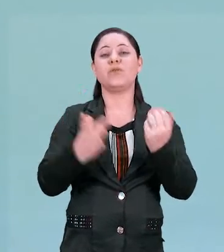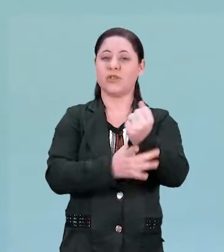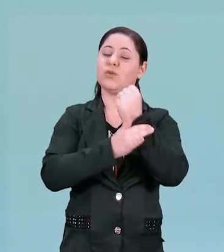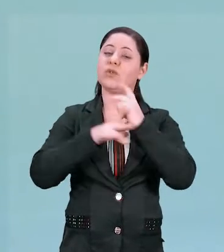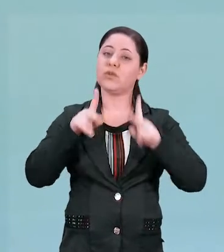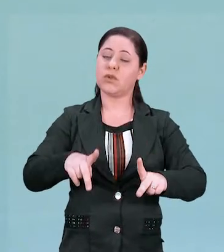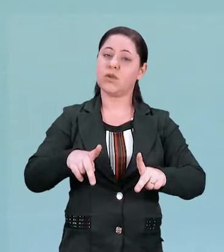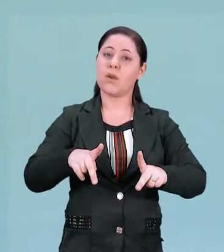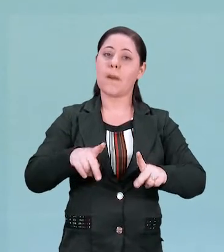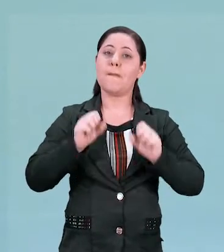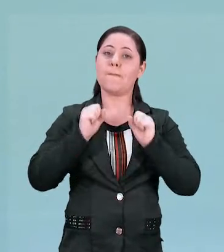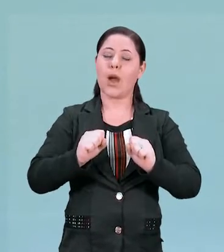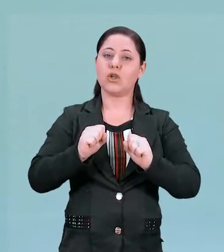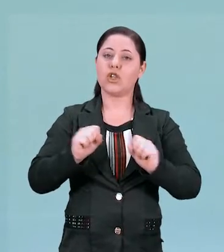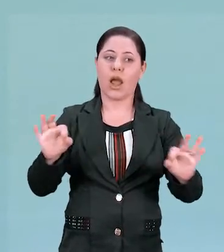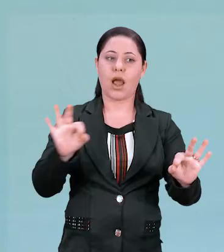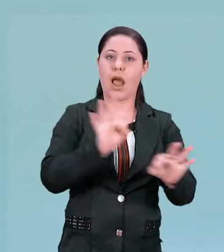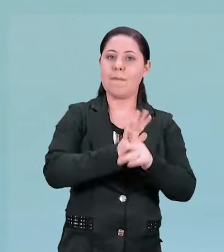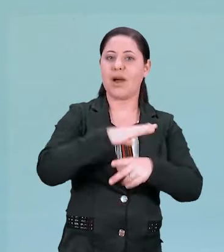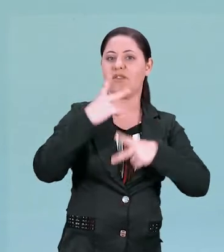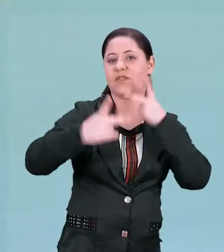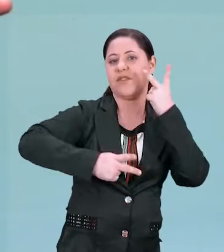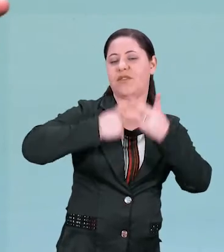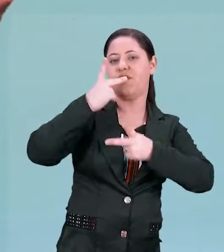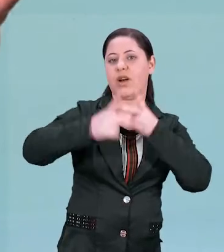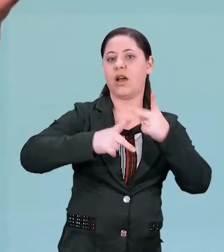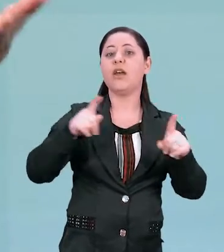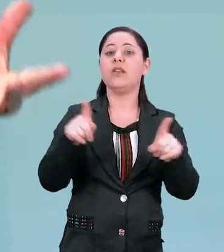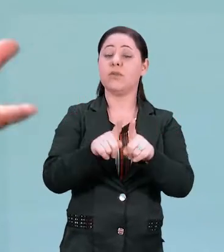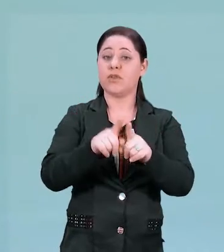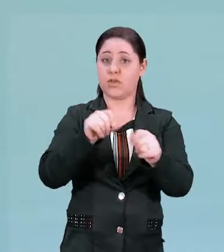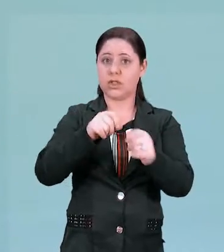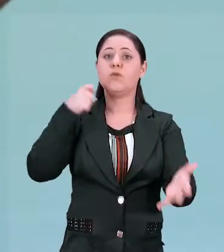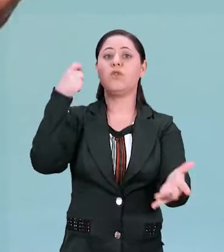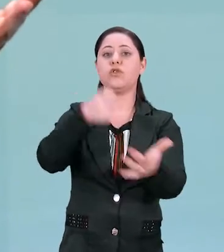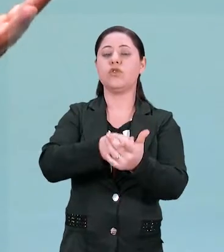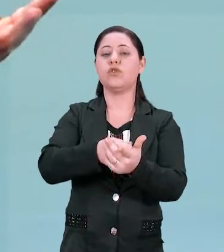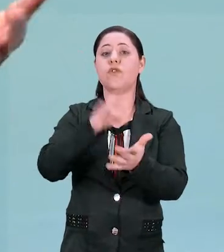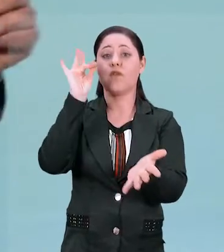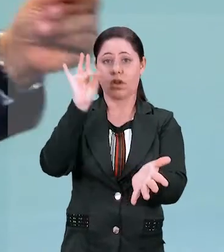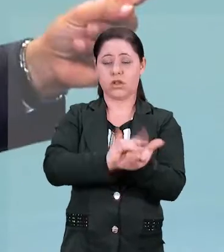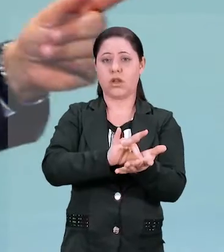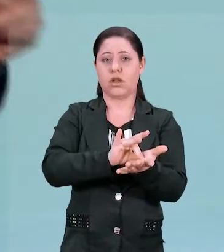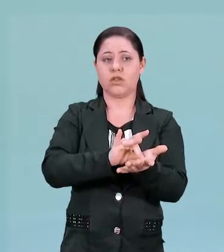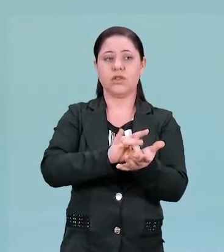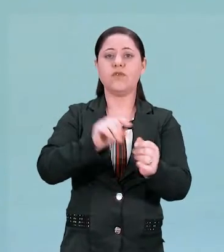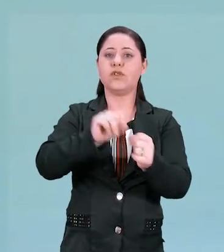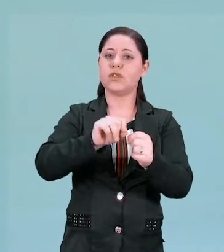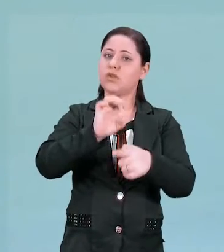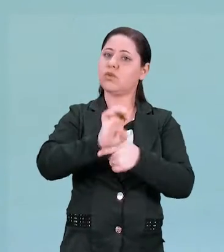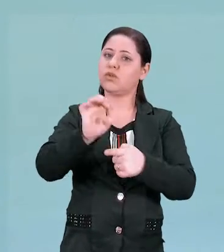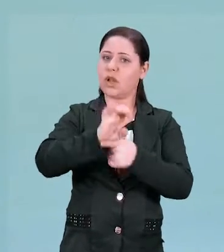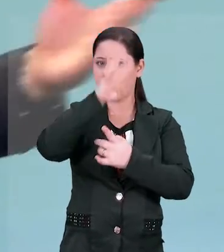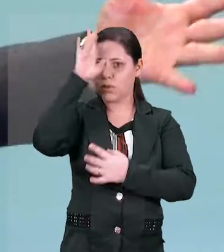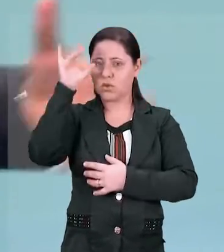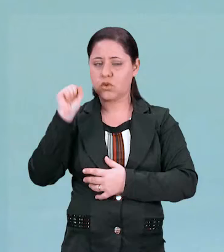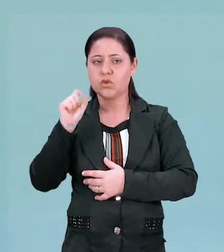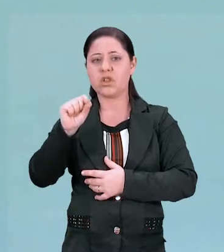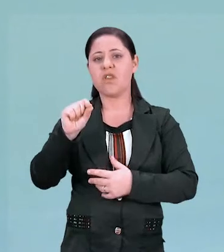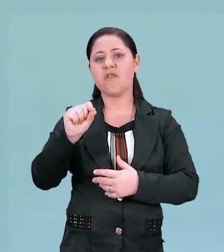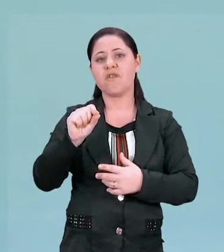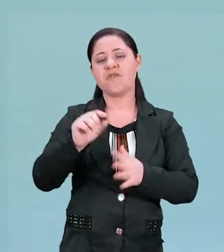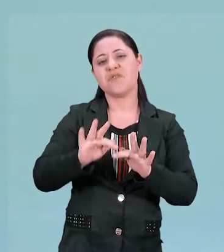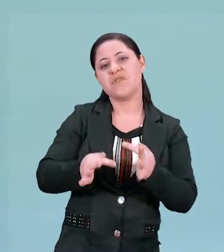efetivamente sair do discurso para a prática, investindo e dando ao Mato Grosso do Sul aquilo que ele é carente há